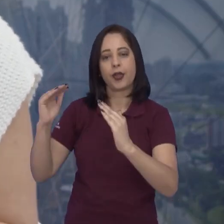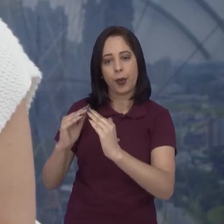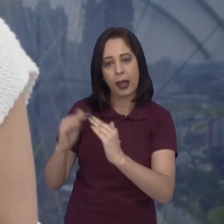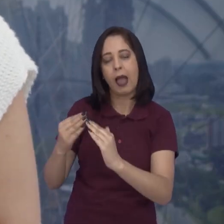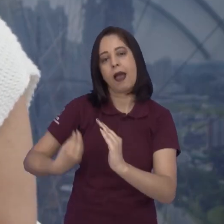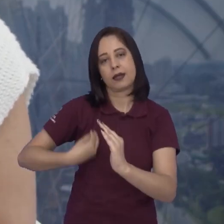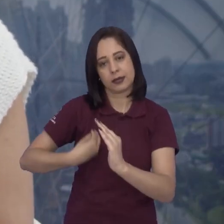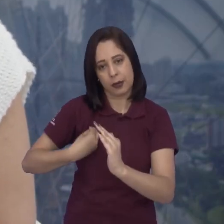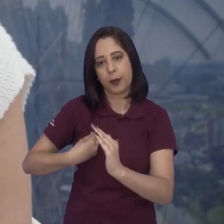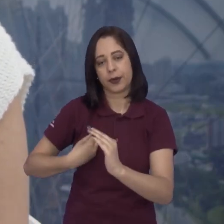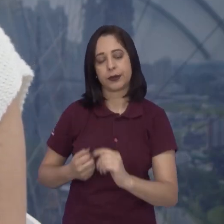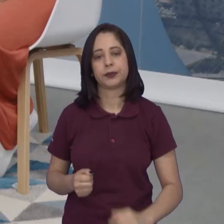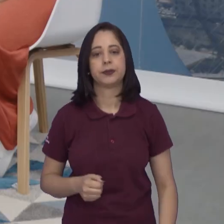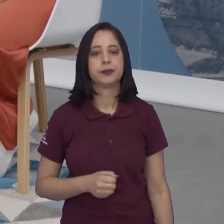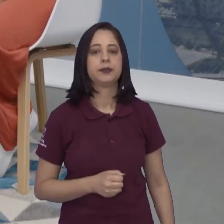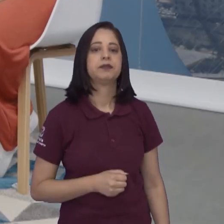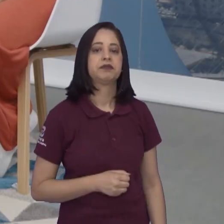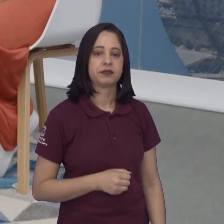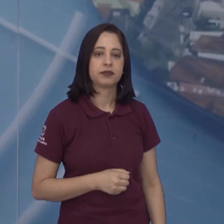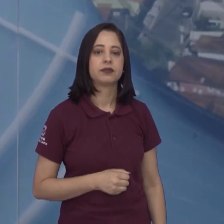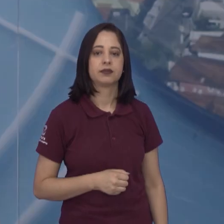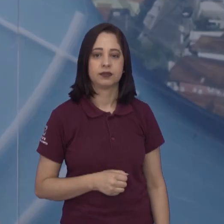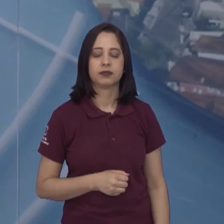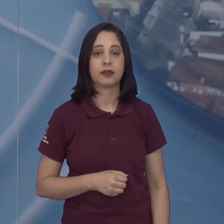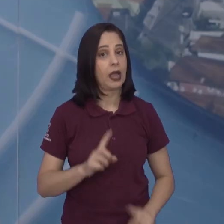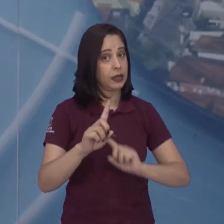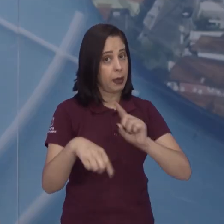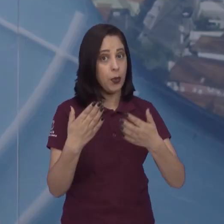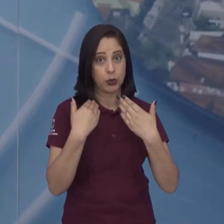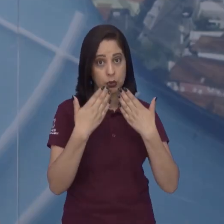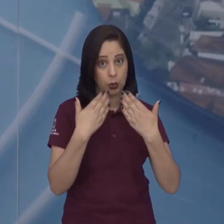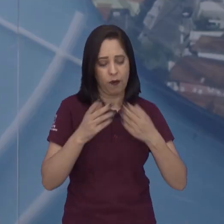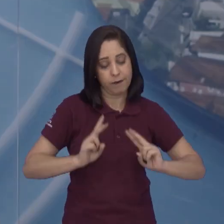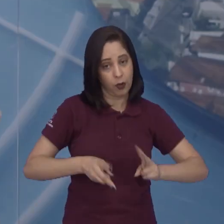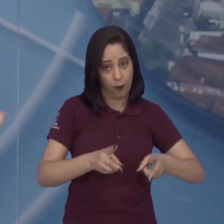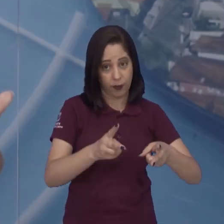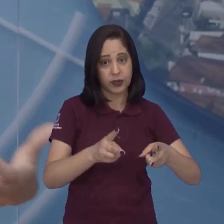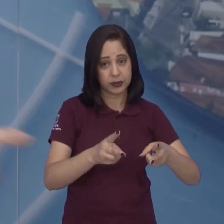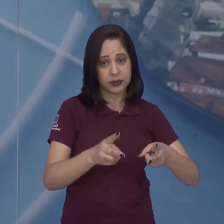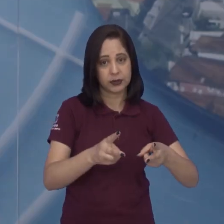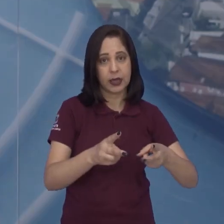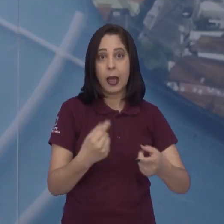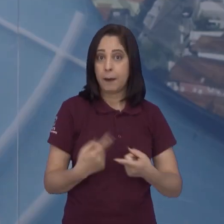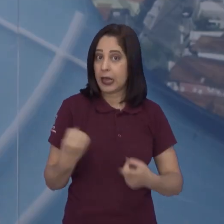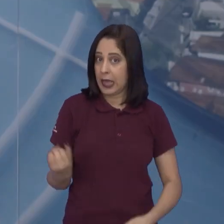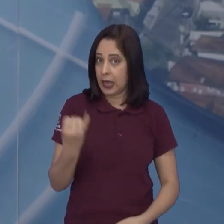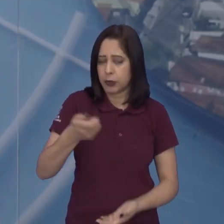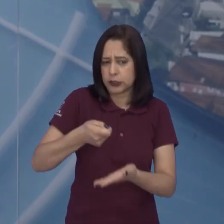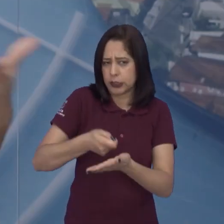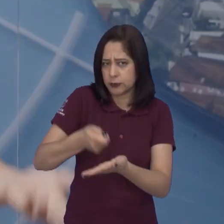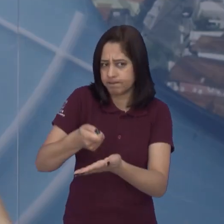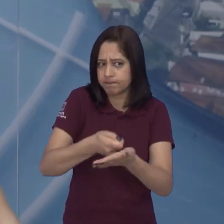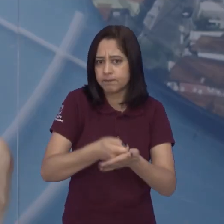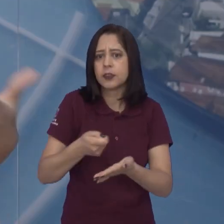do direito à infraestrutura urbana. Sem dúvida. E a gente vai falar mais para frente, né, dessa importância de cobrar e que todos nós somos